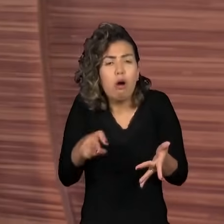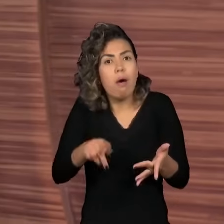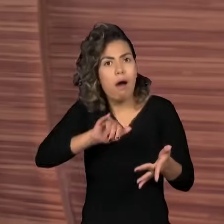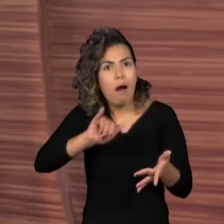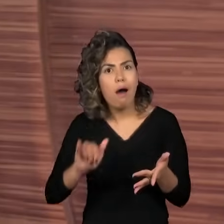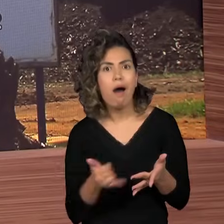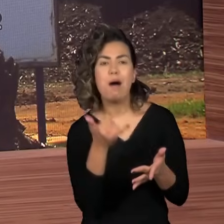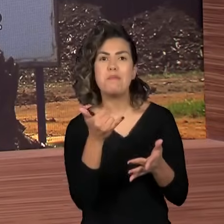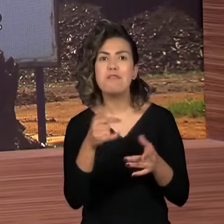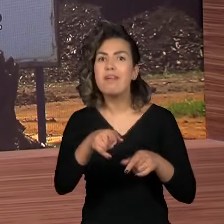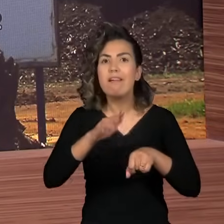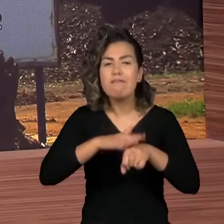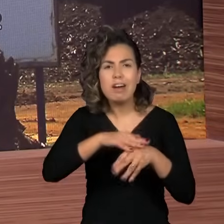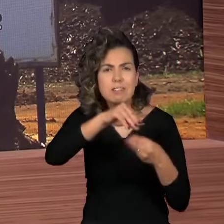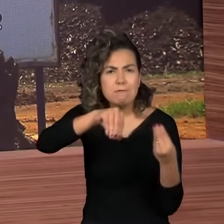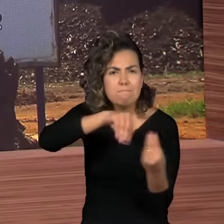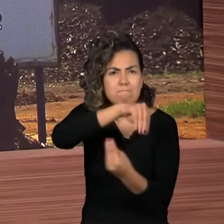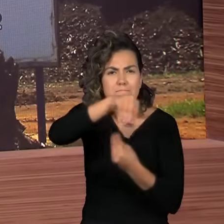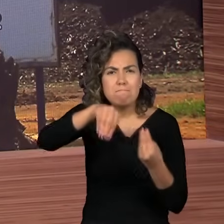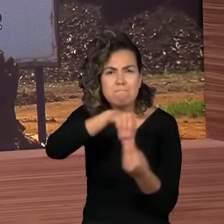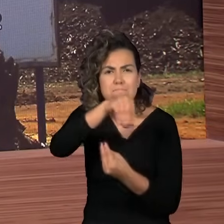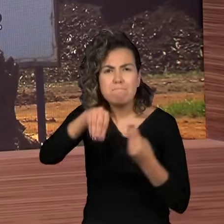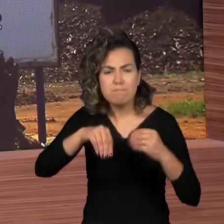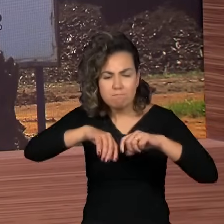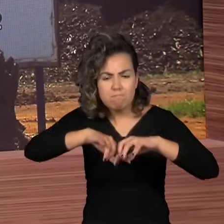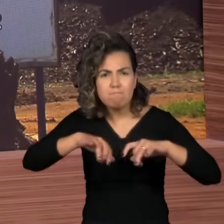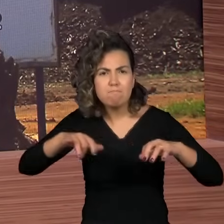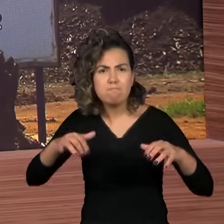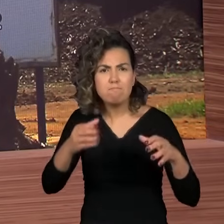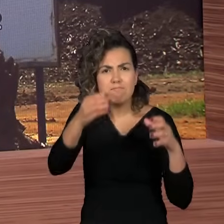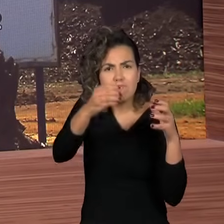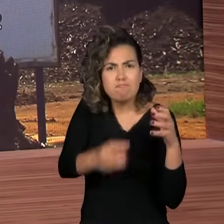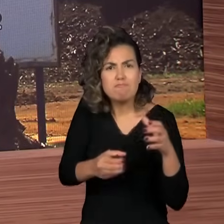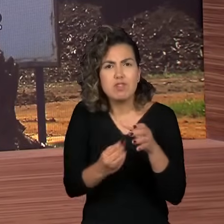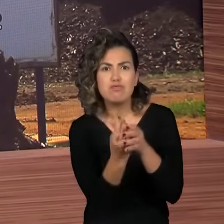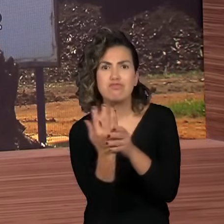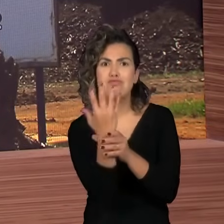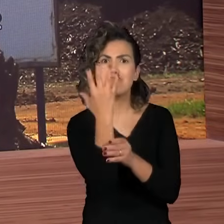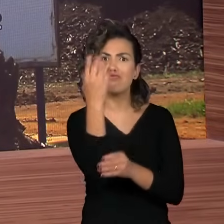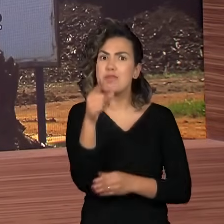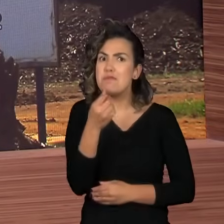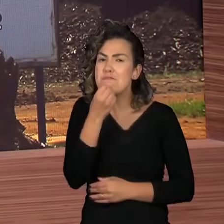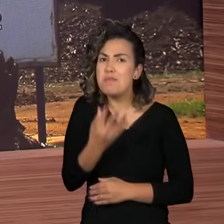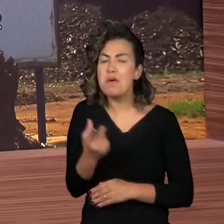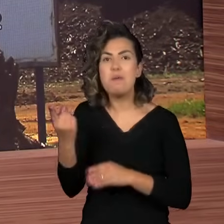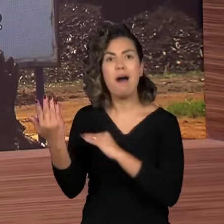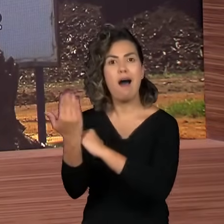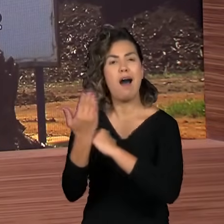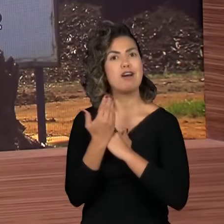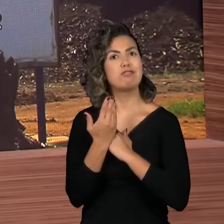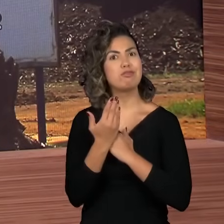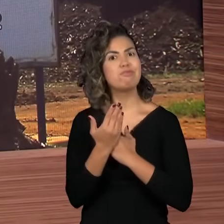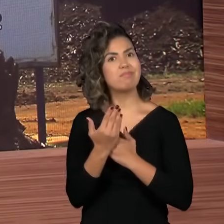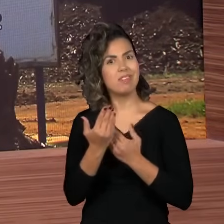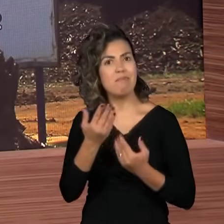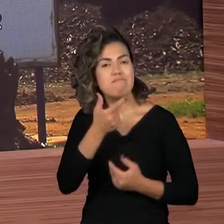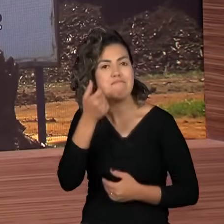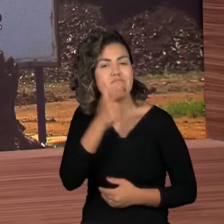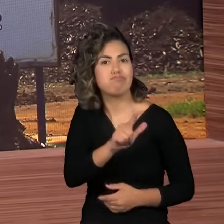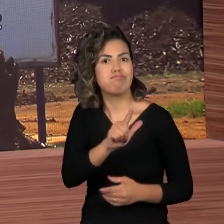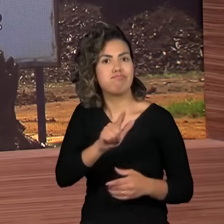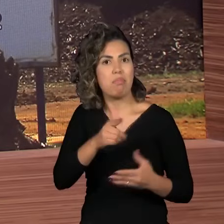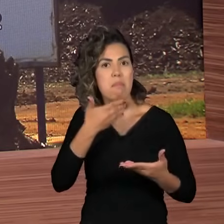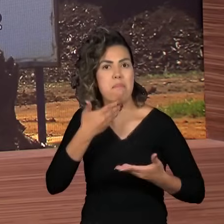da cidade. A iniciativa ajuda a liberar espaço em aterros sanitários e diminui a emissão de gases de